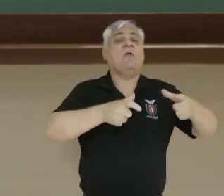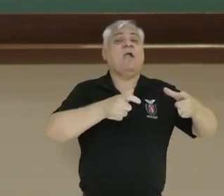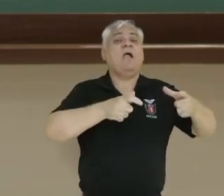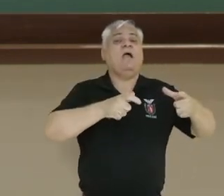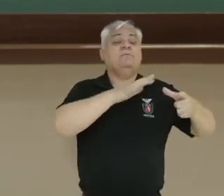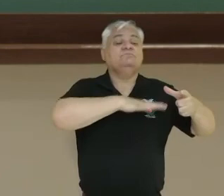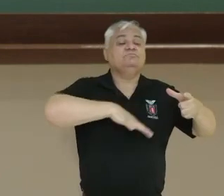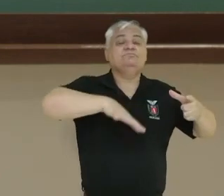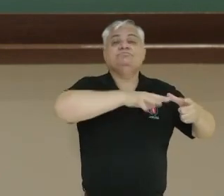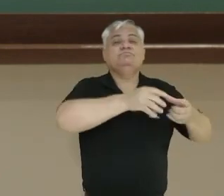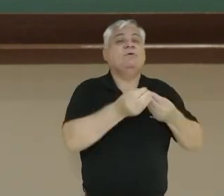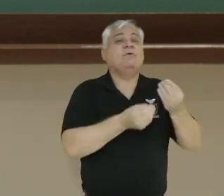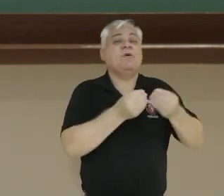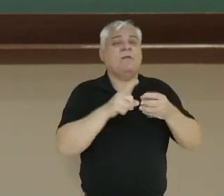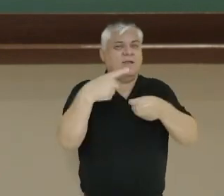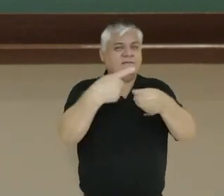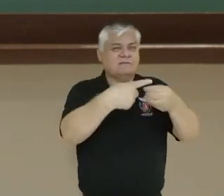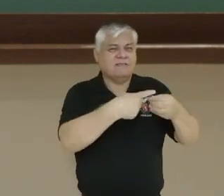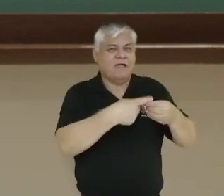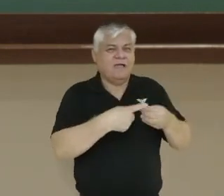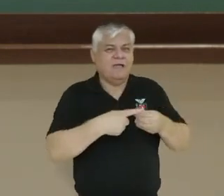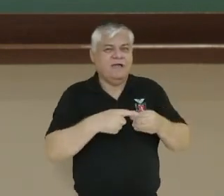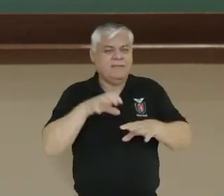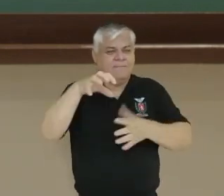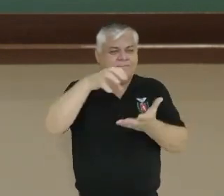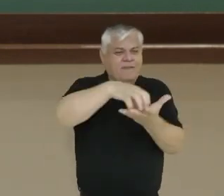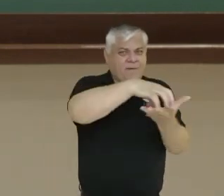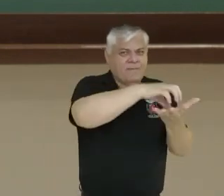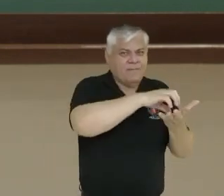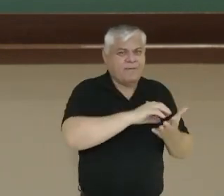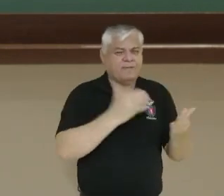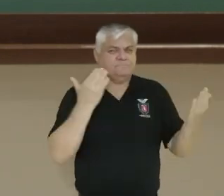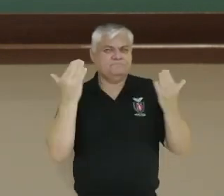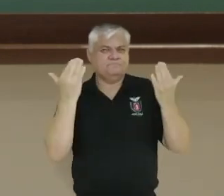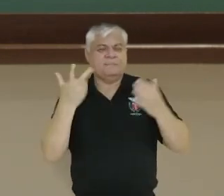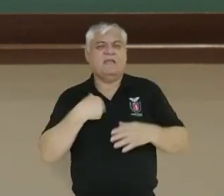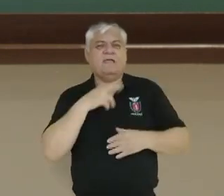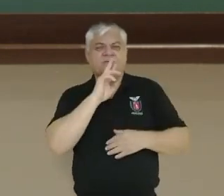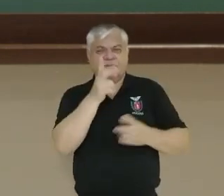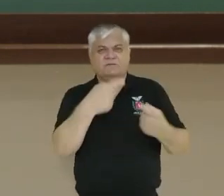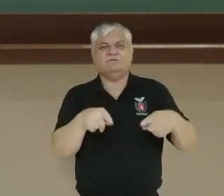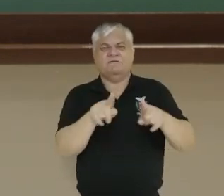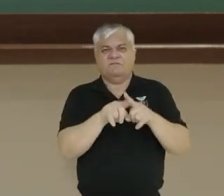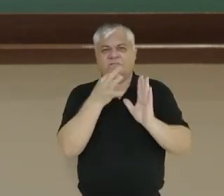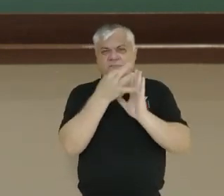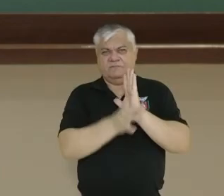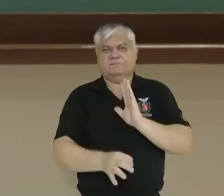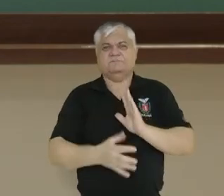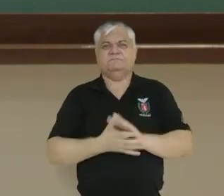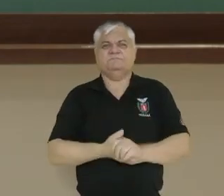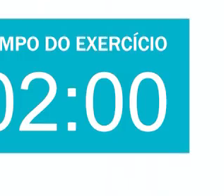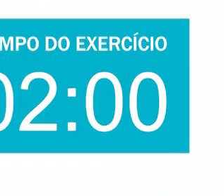as cidades são construídas, façam uma análise ali, respondam e a gente já volta com a correção.